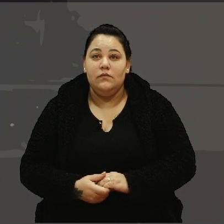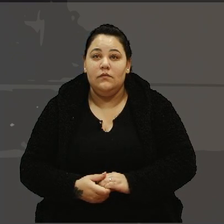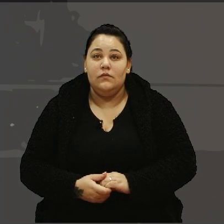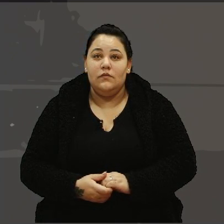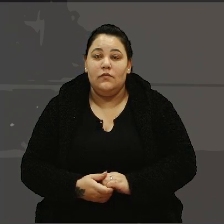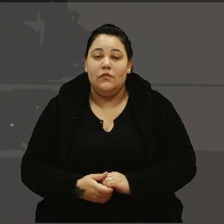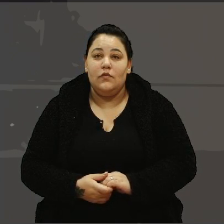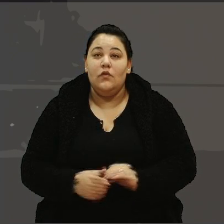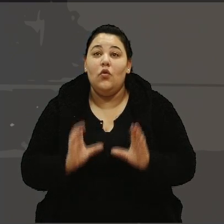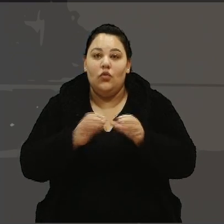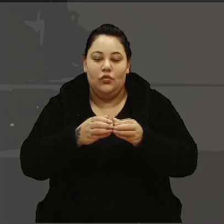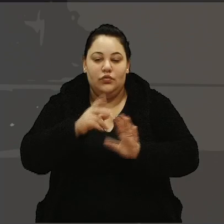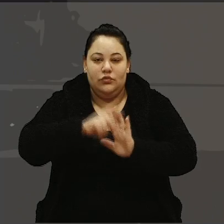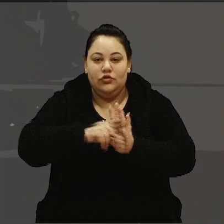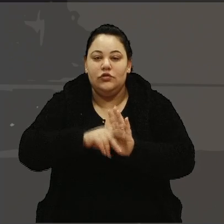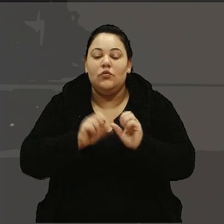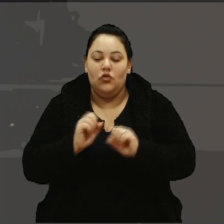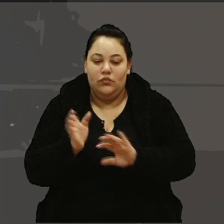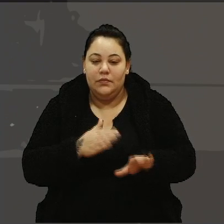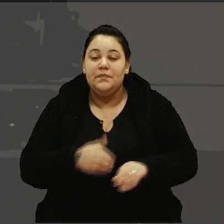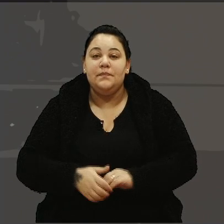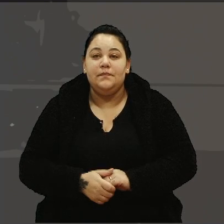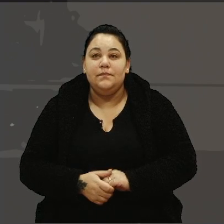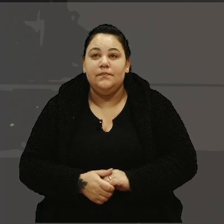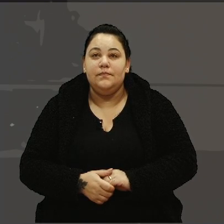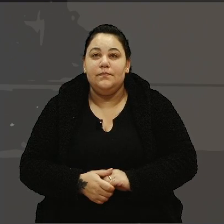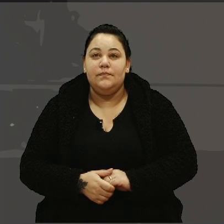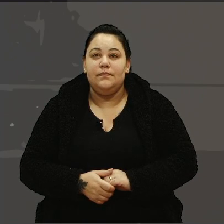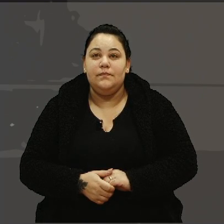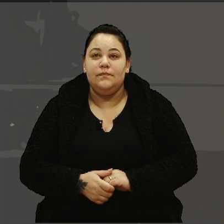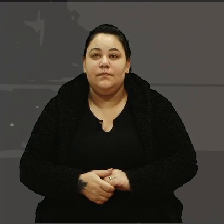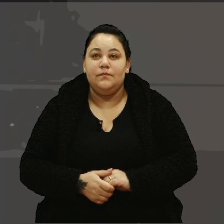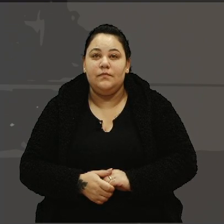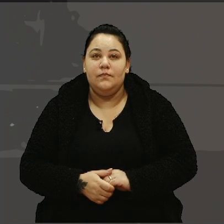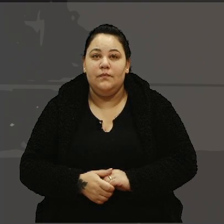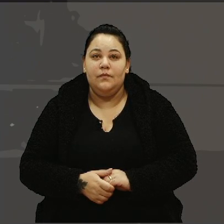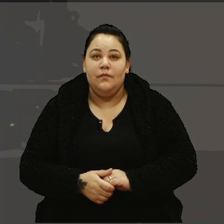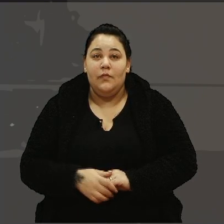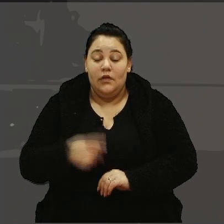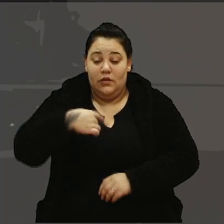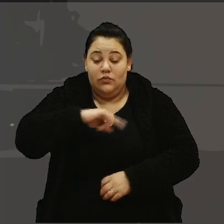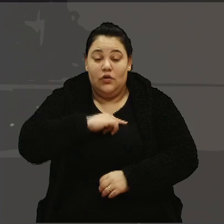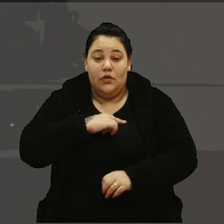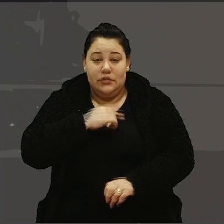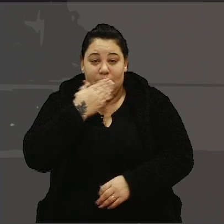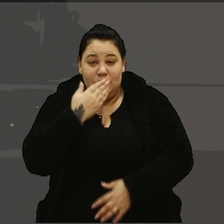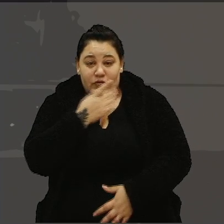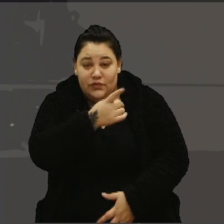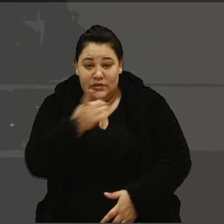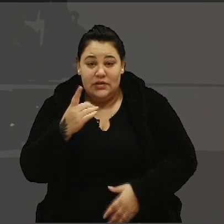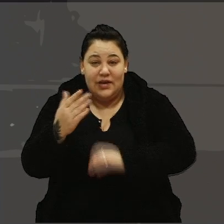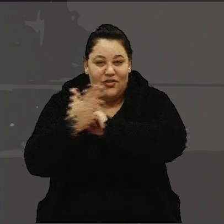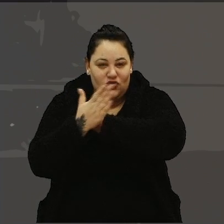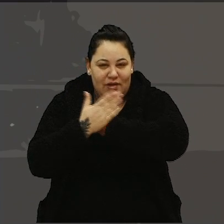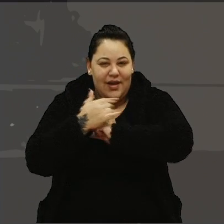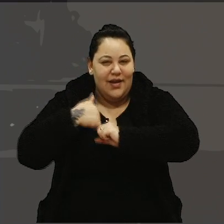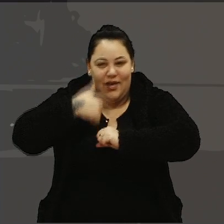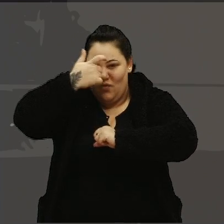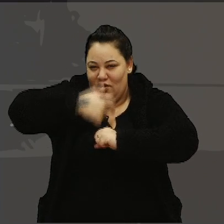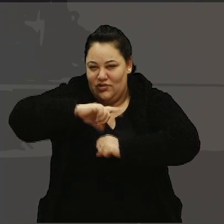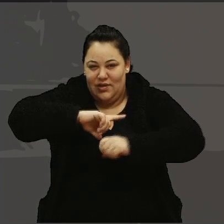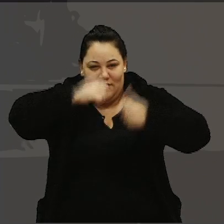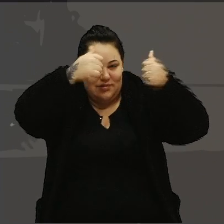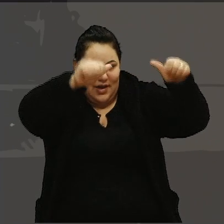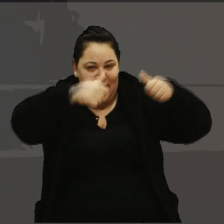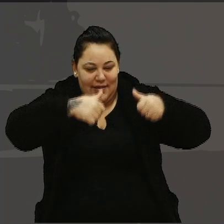projeto, então, pode passar. Então, a gente vem aqui pedir que vocês nos ajudem. Eu acho que os cartazes já devem